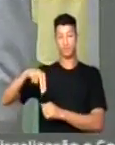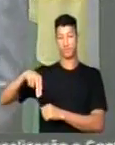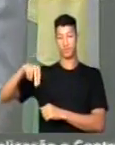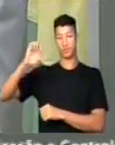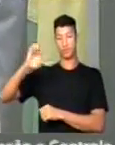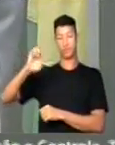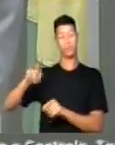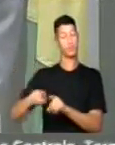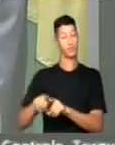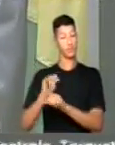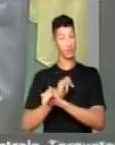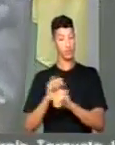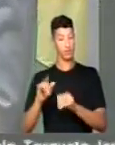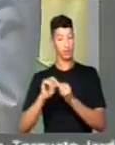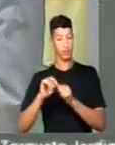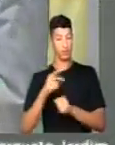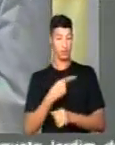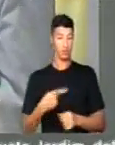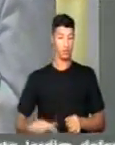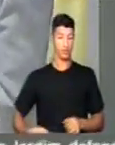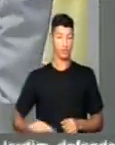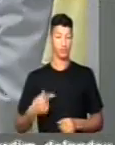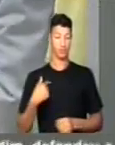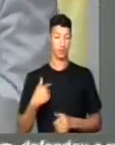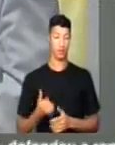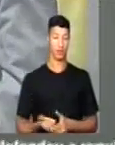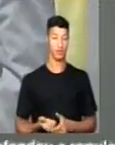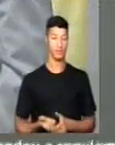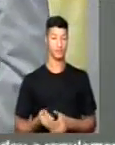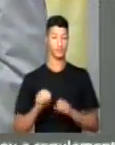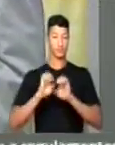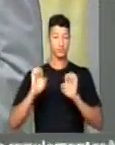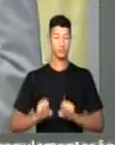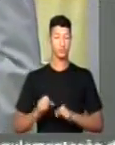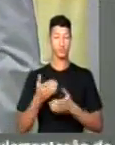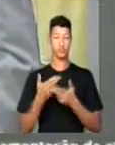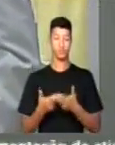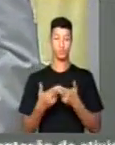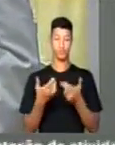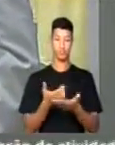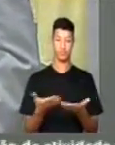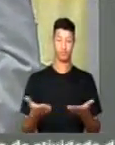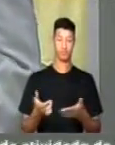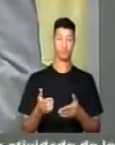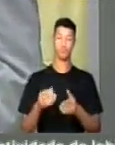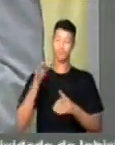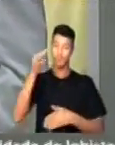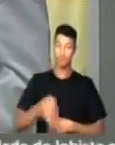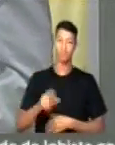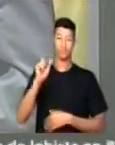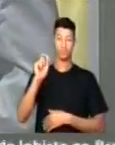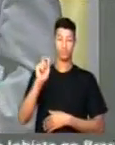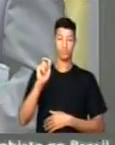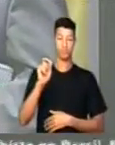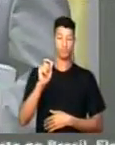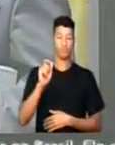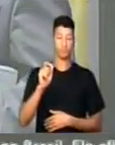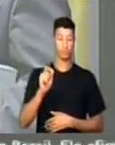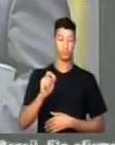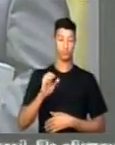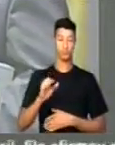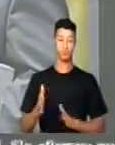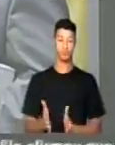Norte. Dizendo isso, senhor presidente, eu agradeço a tolerância de Vossa Excelência, na certeza de que